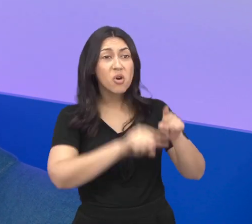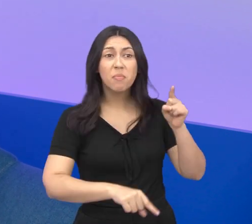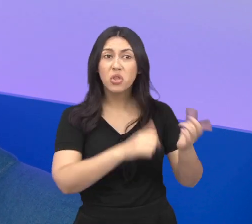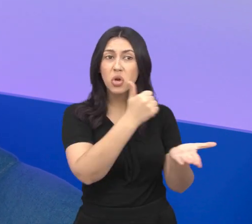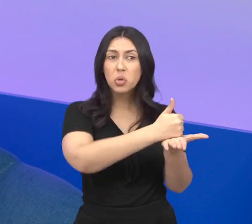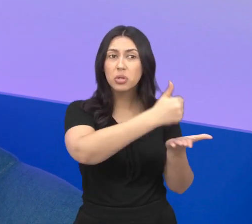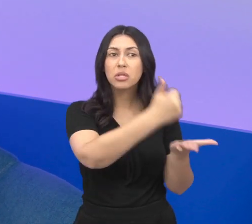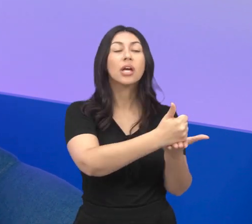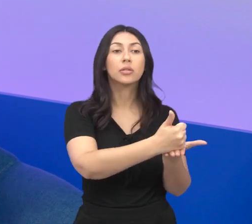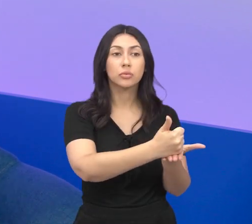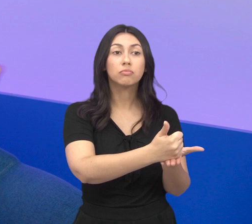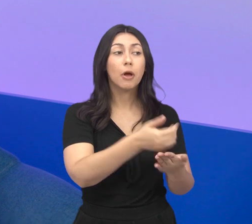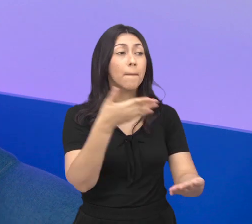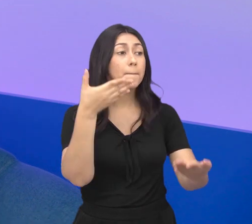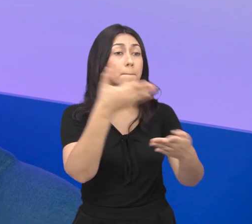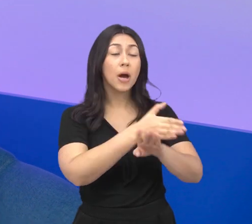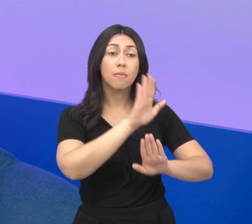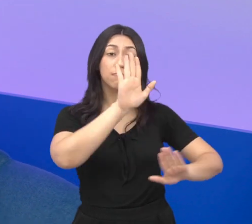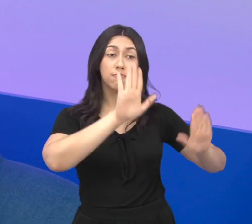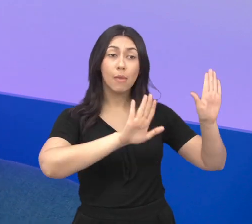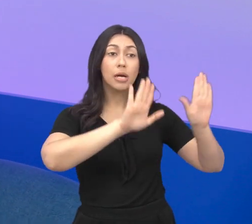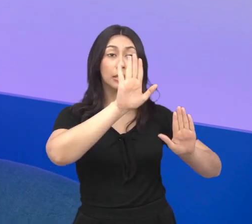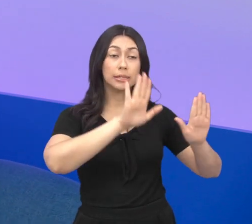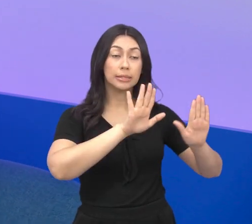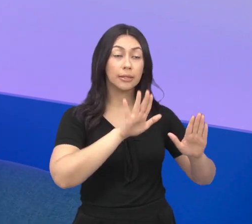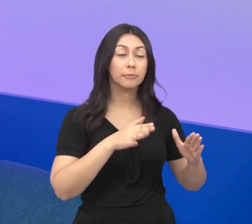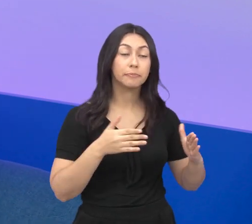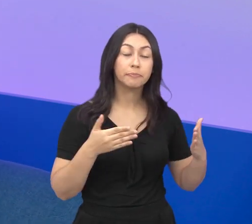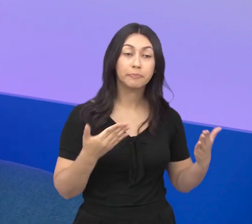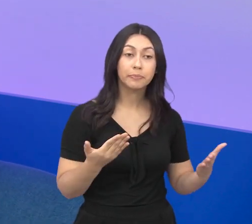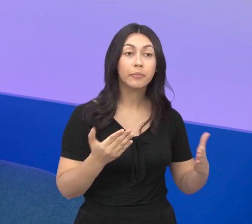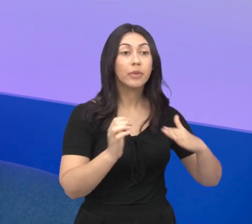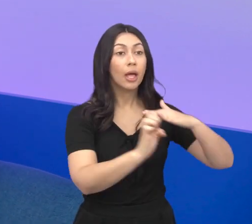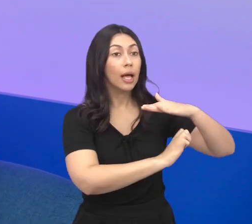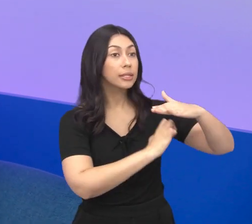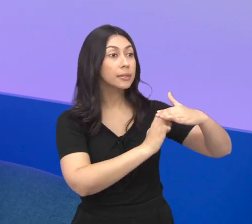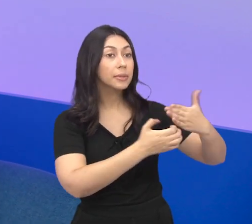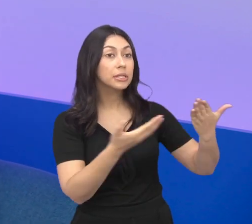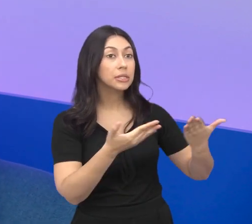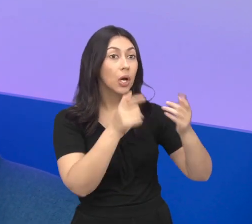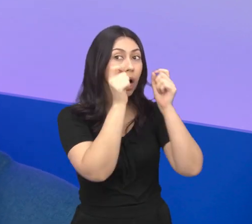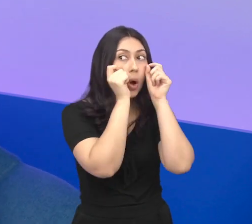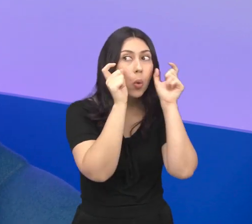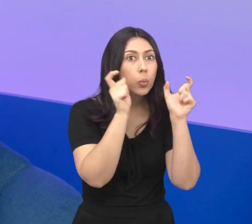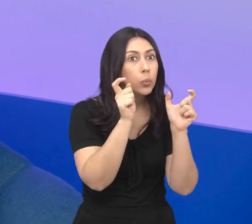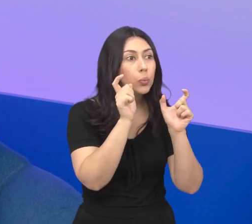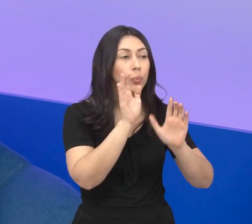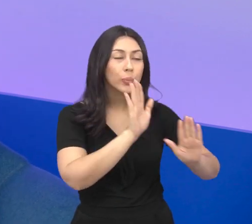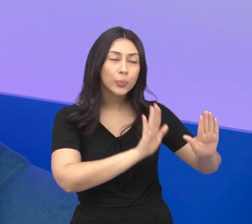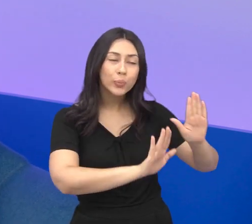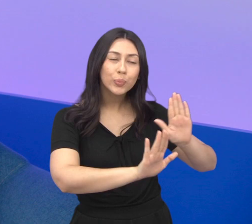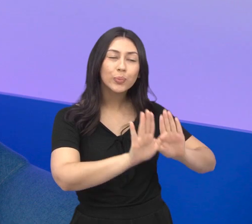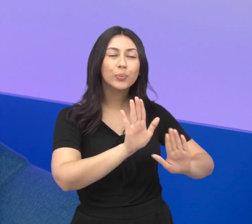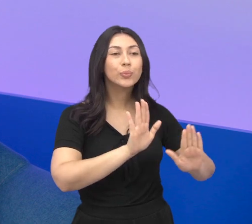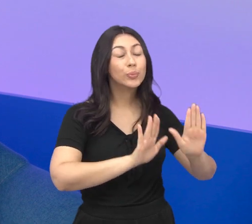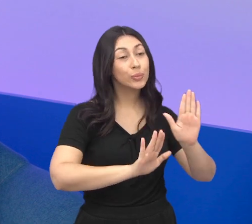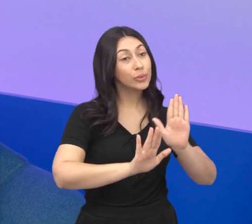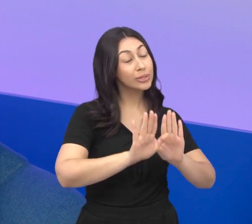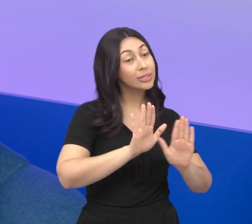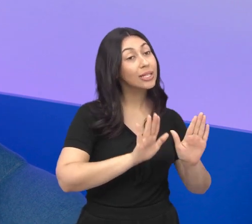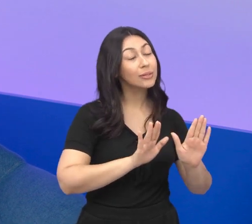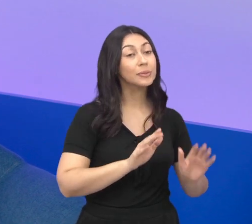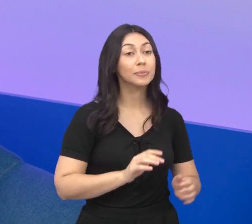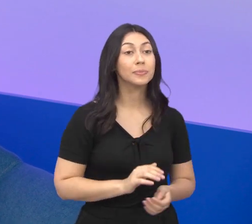serem contratados, de licitarem com a administração pública. Então, as empresas estão tomando mais cuidado desde então, desde